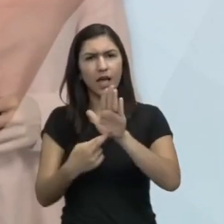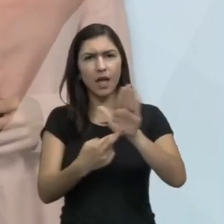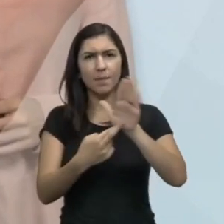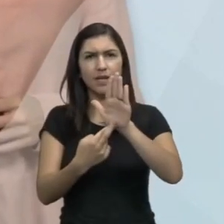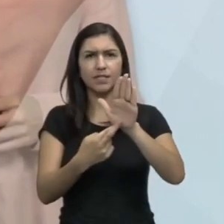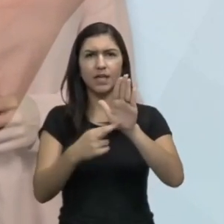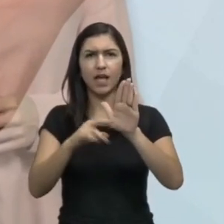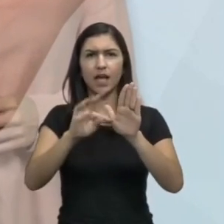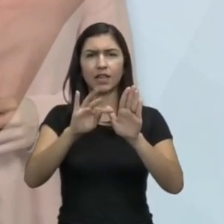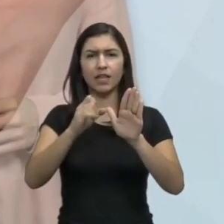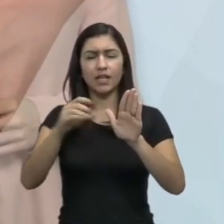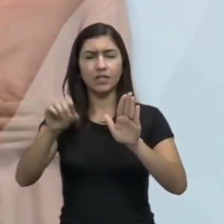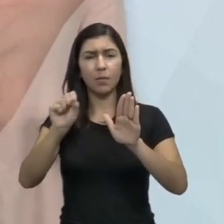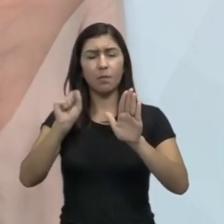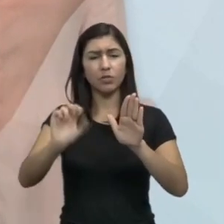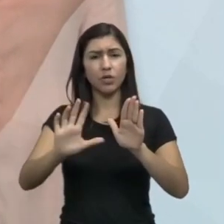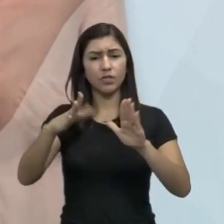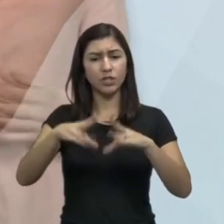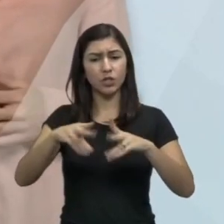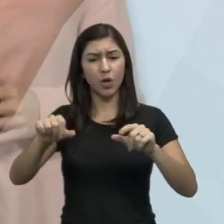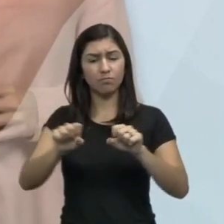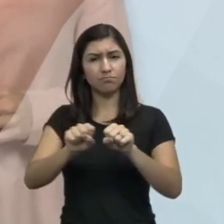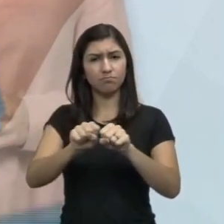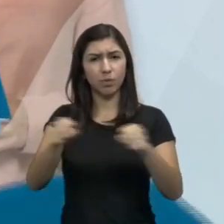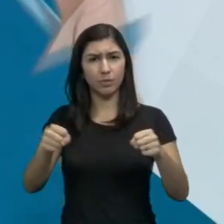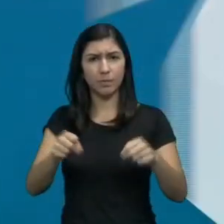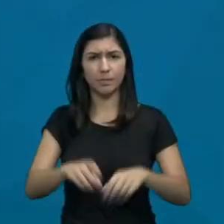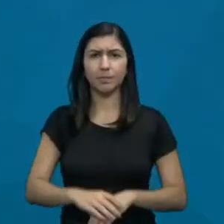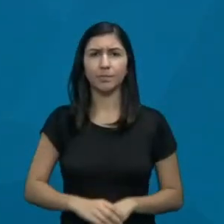de tensão que pode levar esse solo à ruptura.